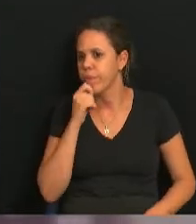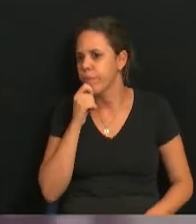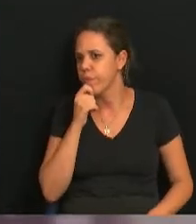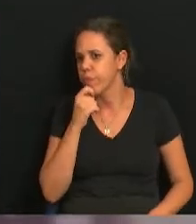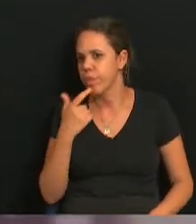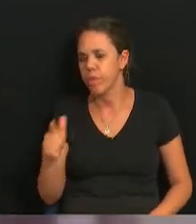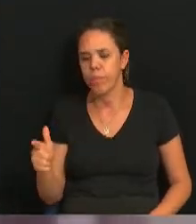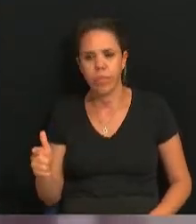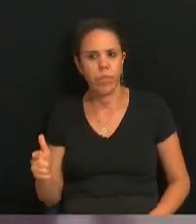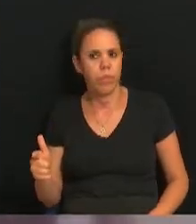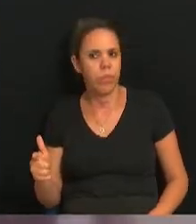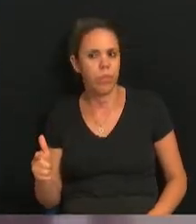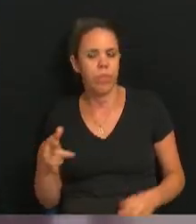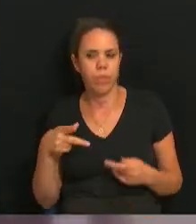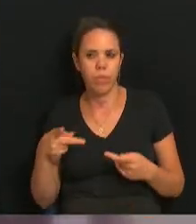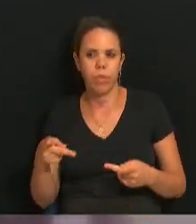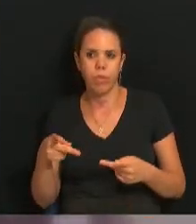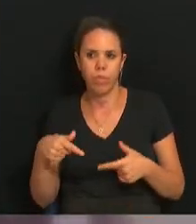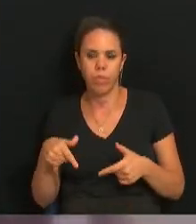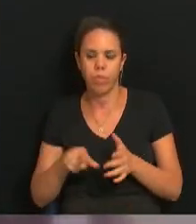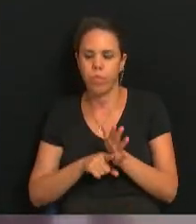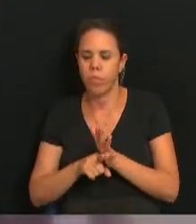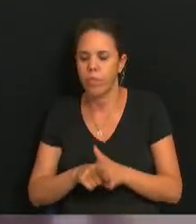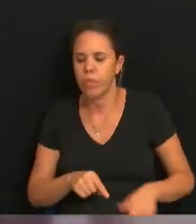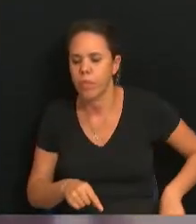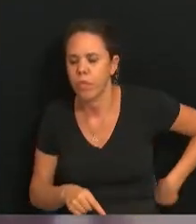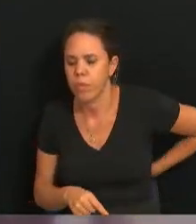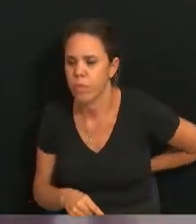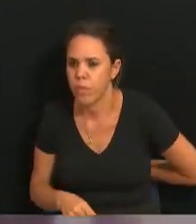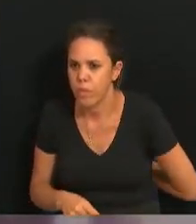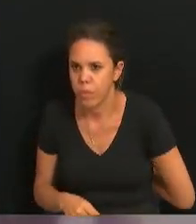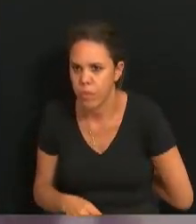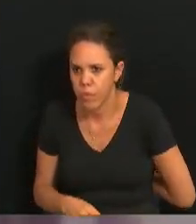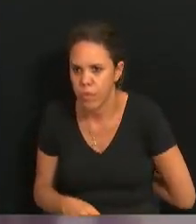tem um estudo, monitoramento, e aí